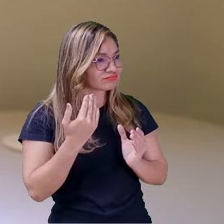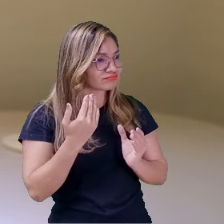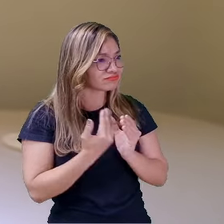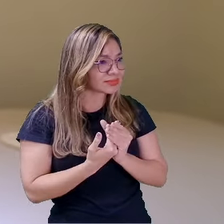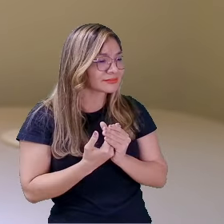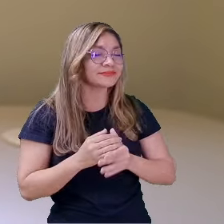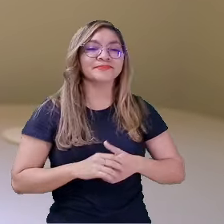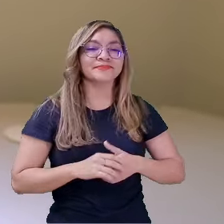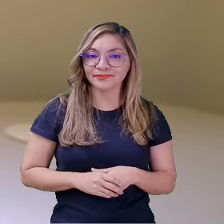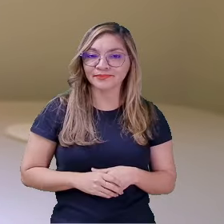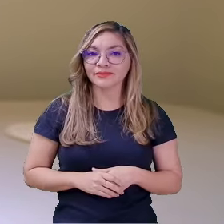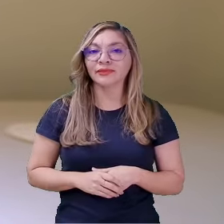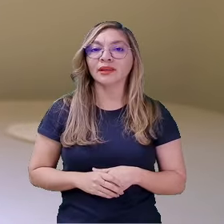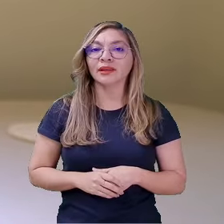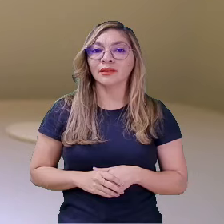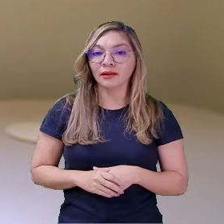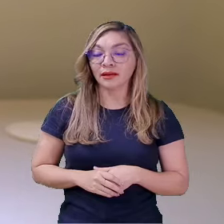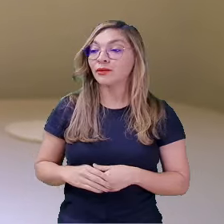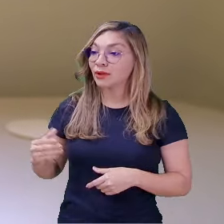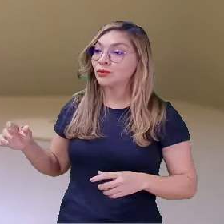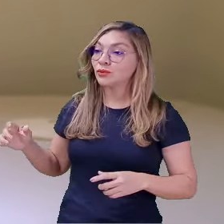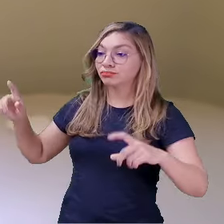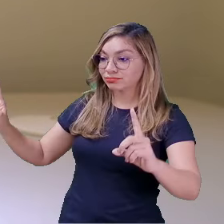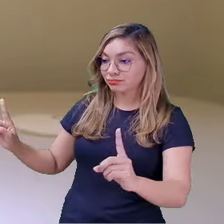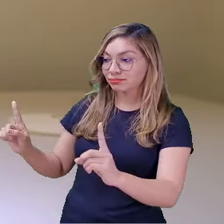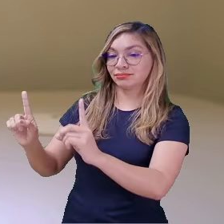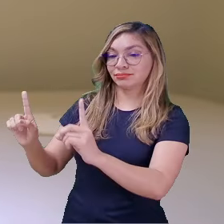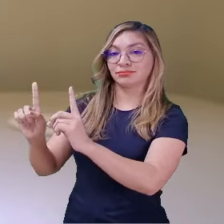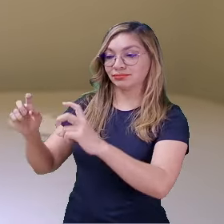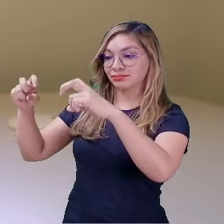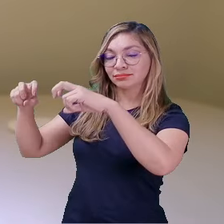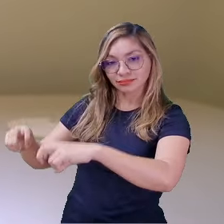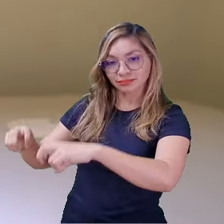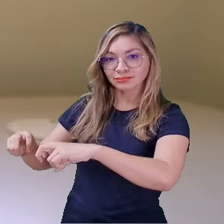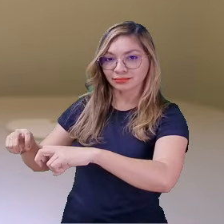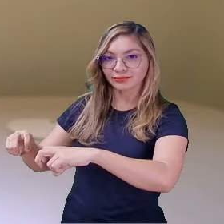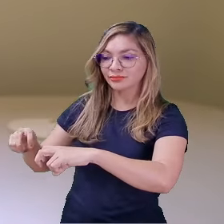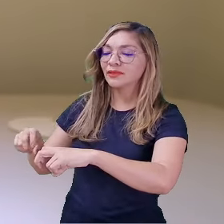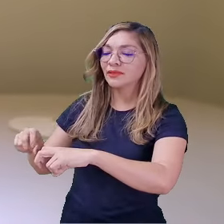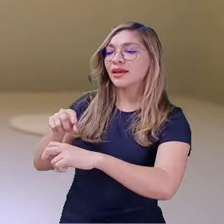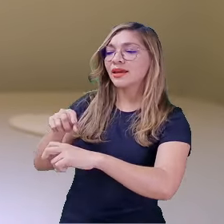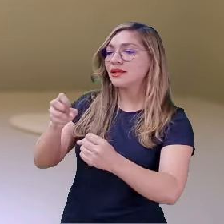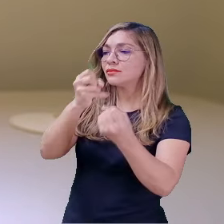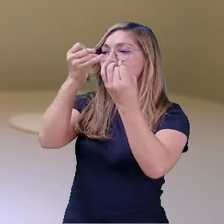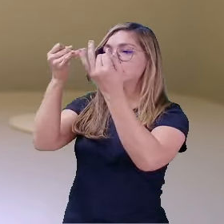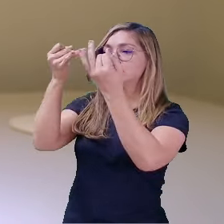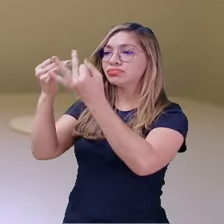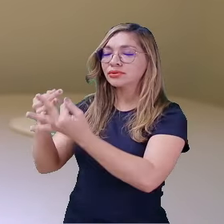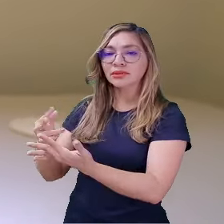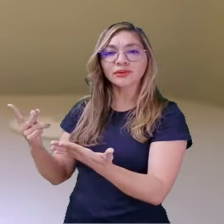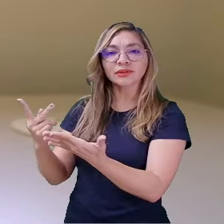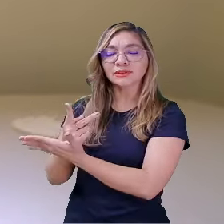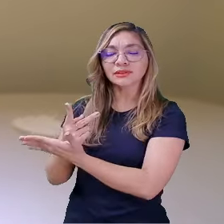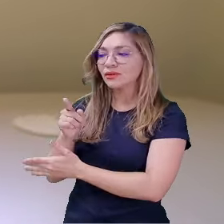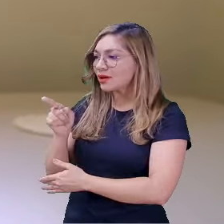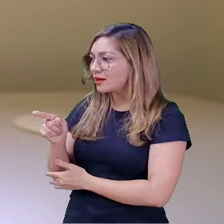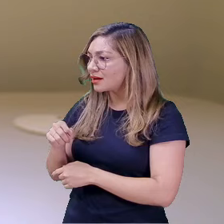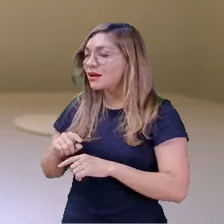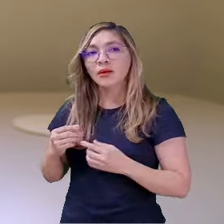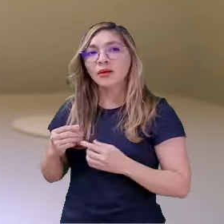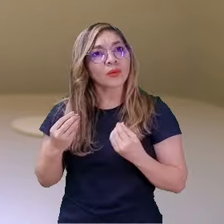quando eles entraram para a audiência, depois que ele esclareceu tudo o que tinha acontecido, foi que ela disse: senhora, já imaginou